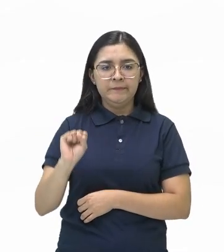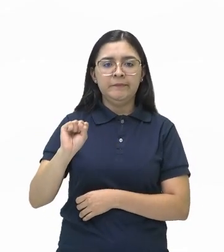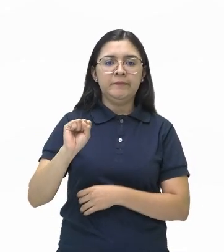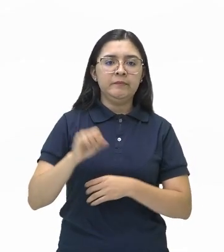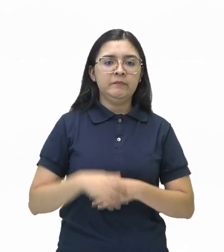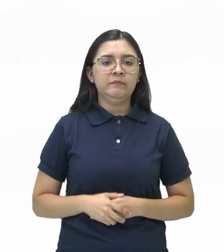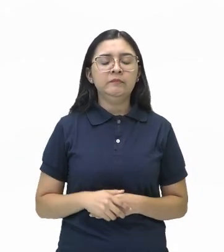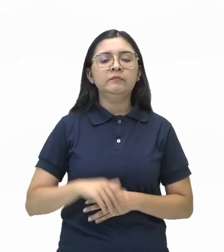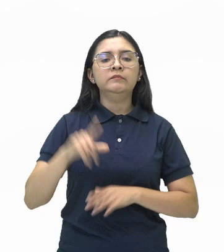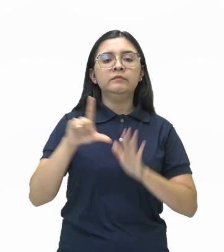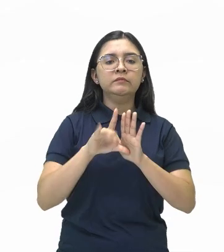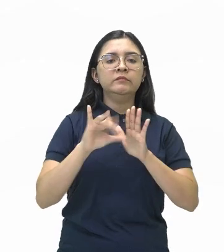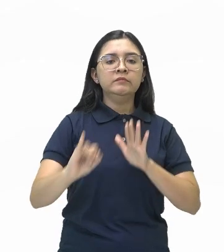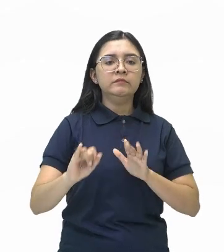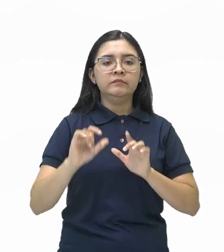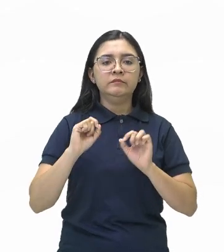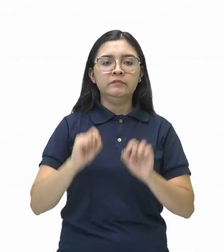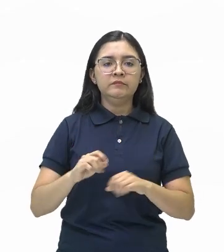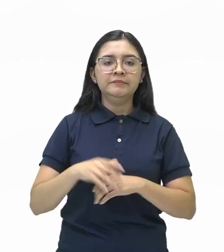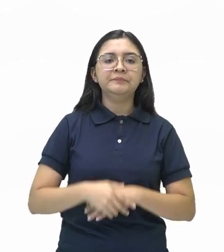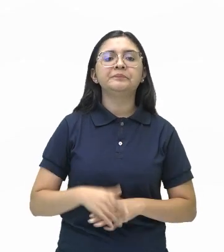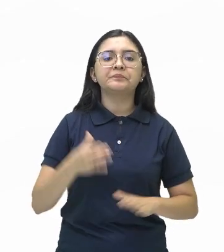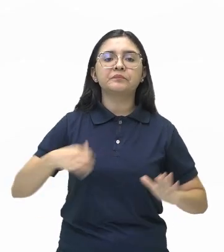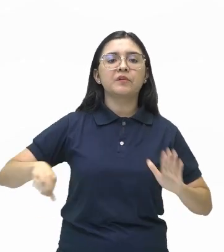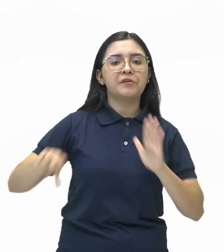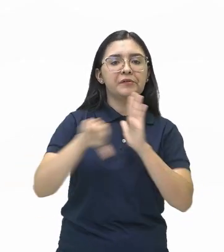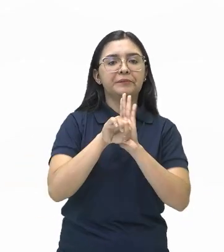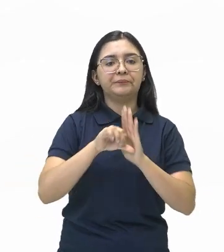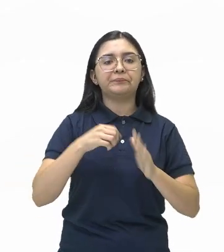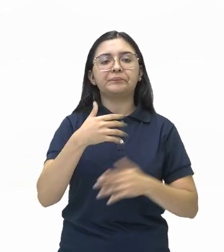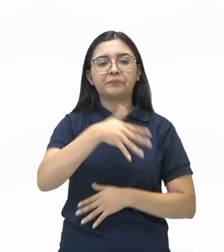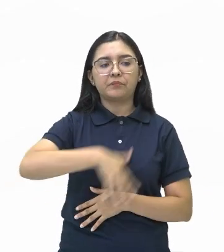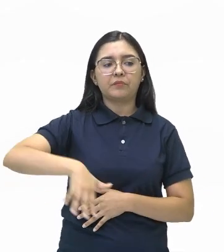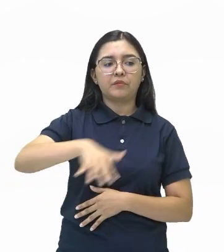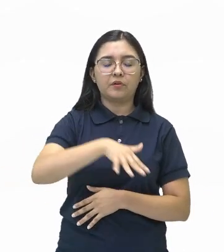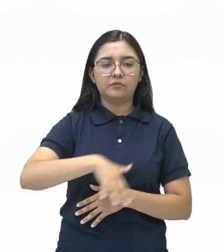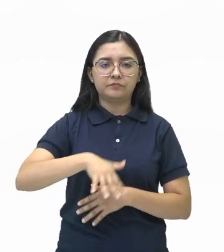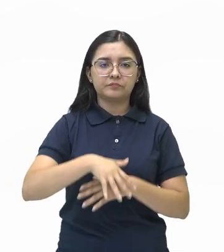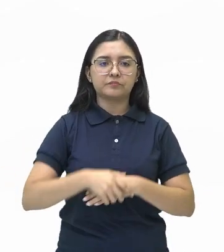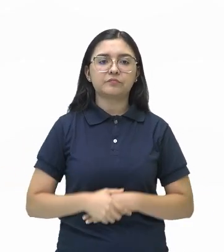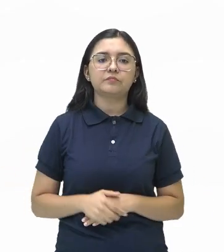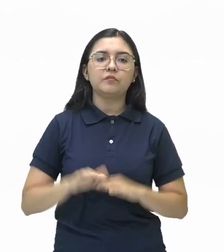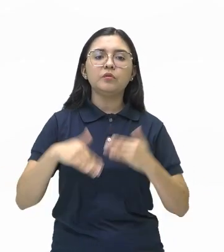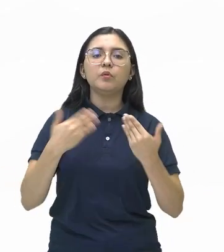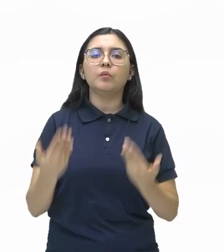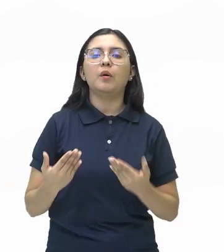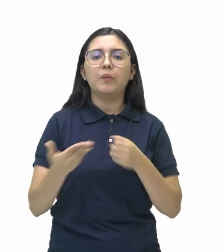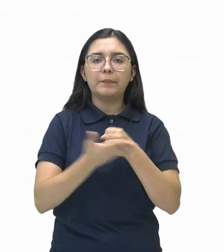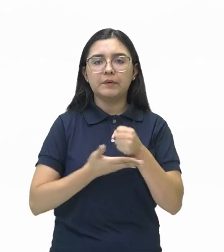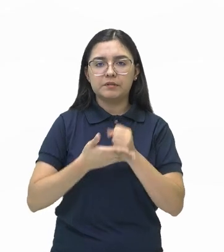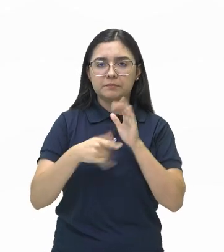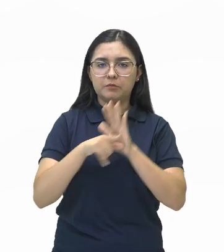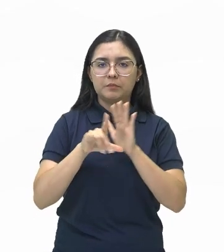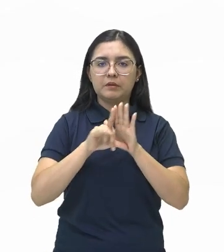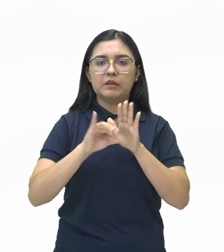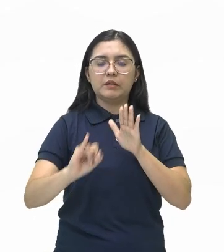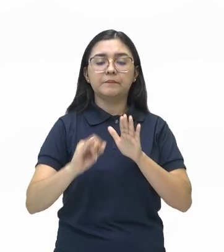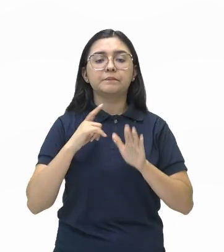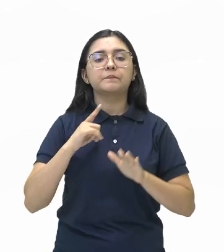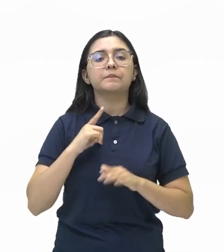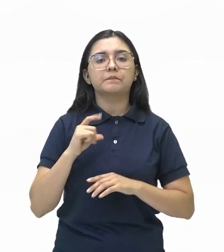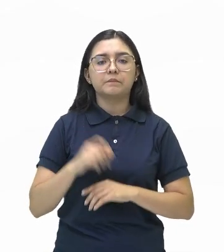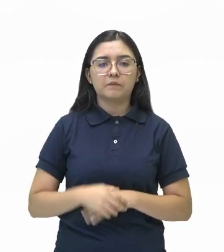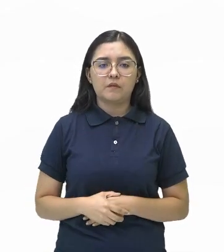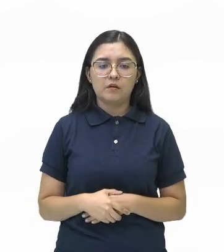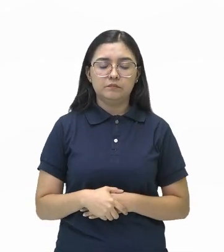1998. Essa lei é chamada de Lei de Crimes Ambientais. Qual é a fundamentação dessa lei? Ela está baseada